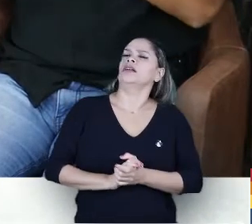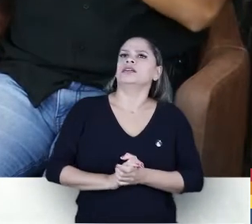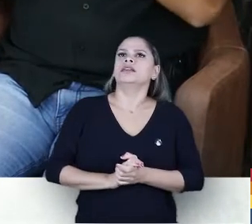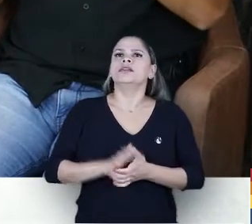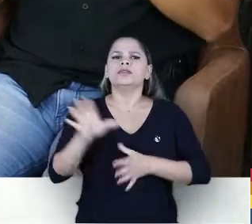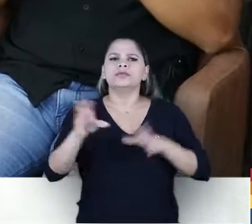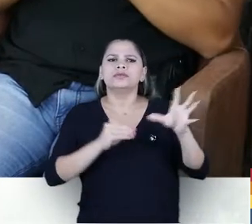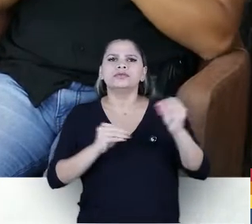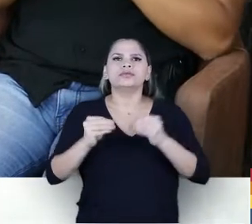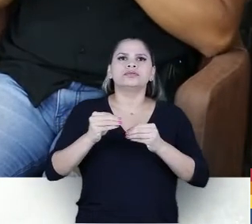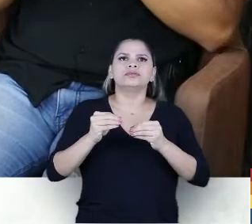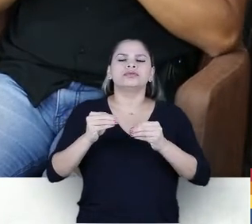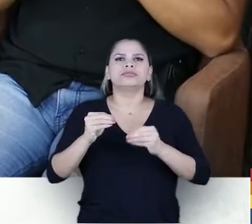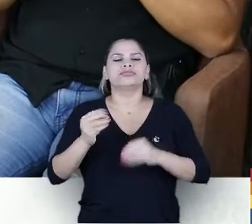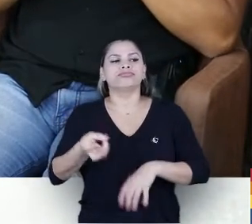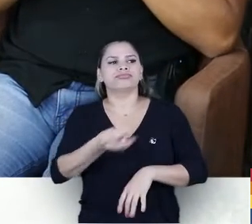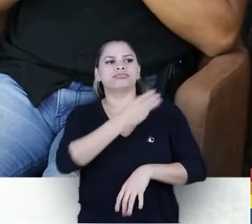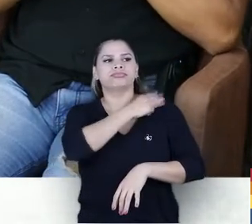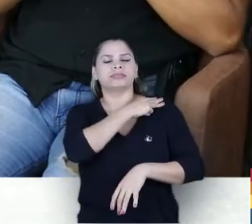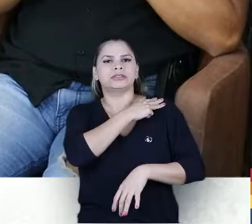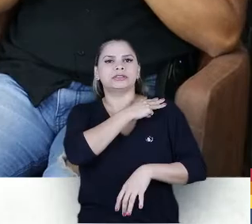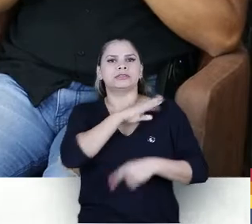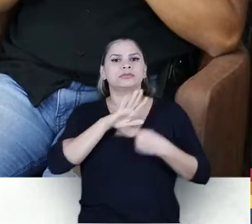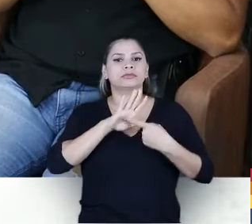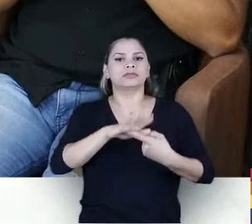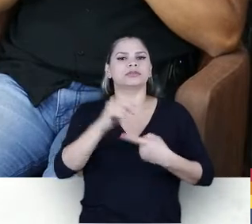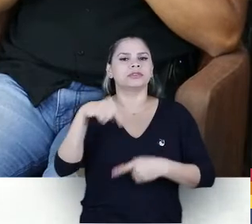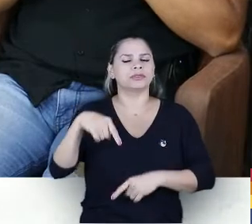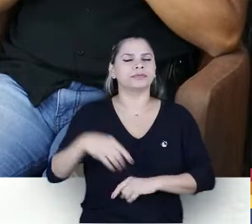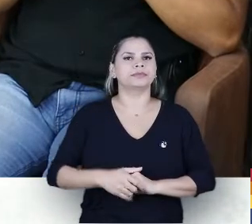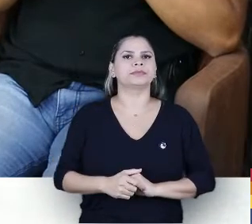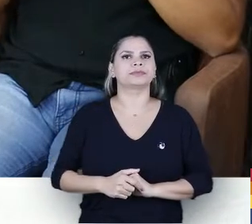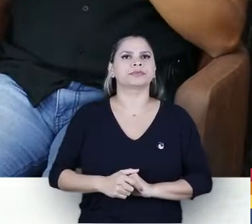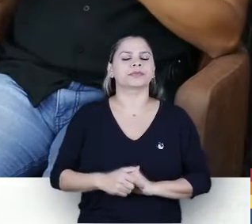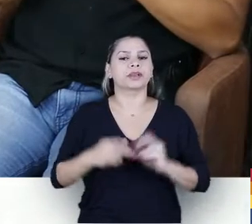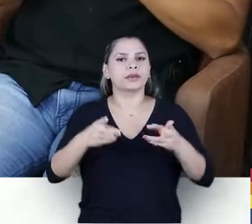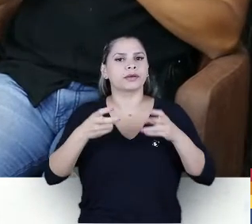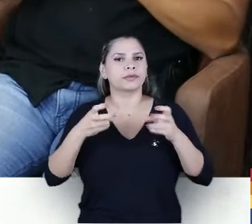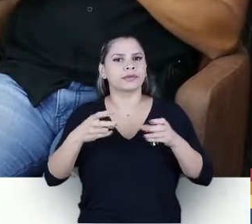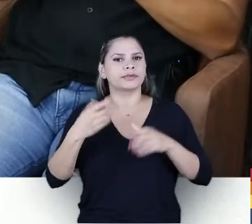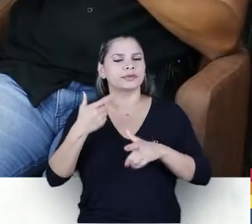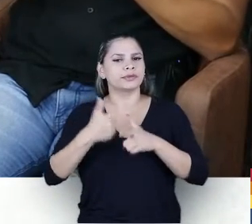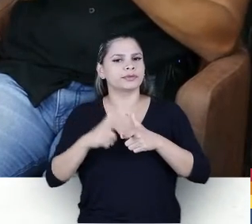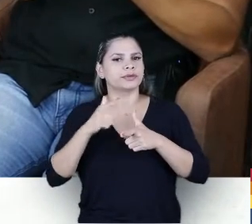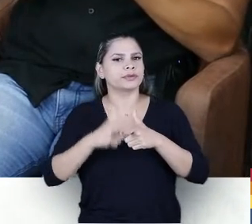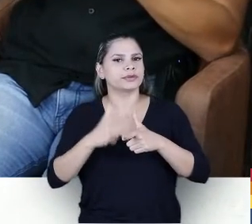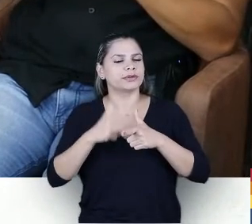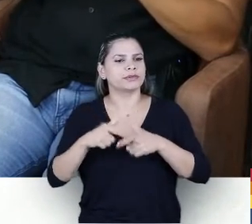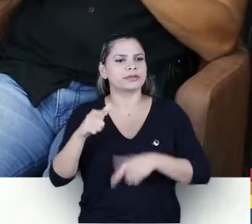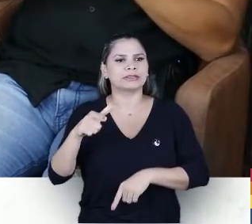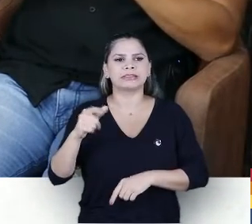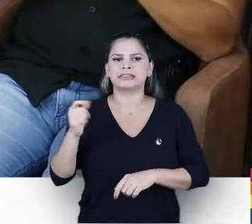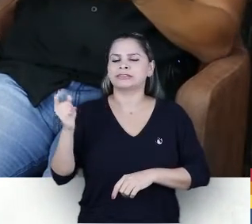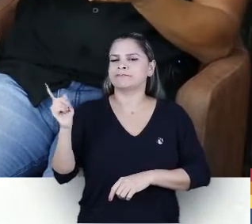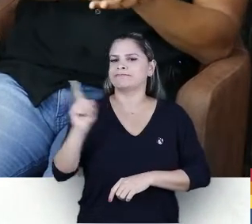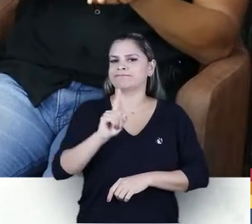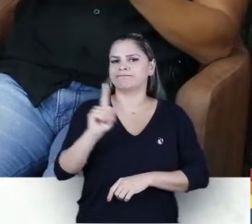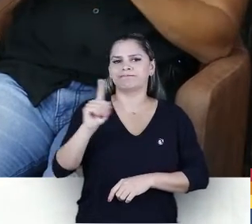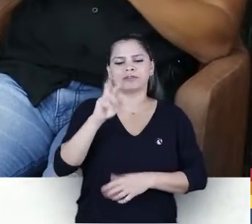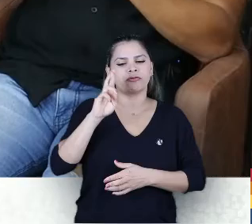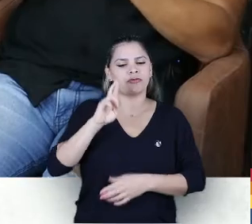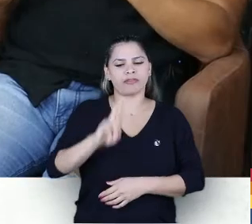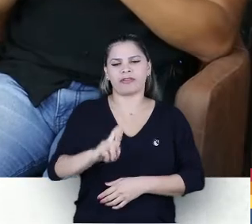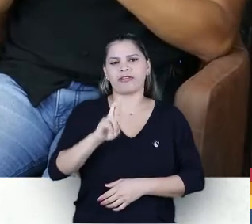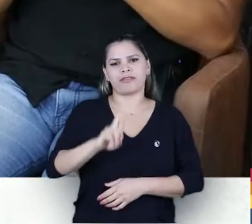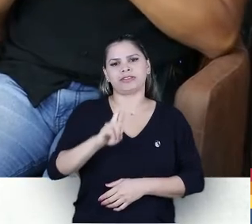pesquisei as provas do Enem e vi as questões que tinham relação com a educação física e fiz uma compilação dessas questões e levei para o 3º ano,